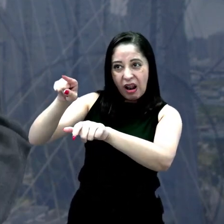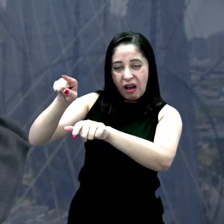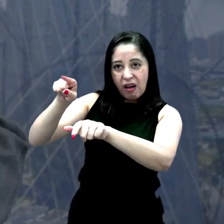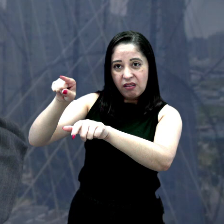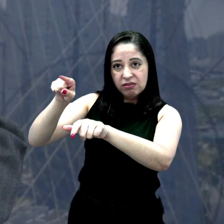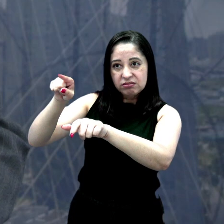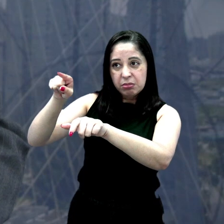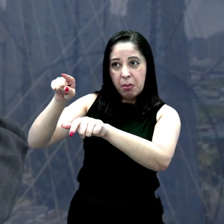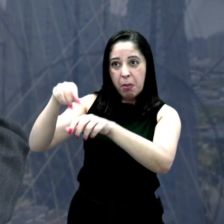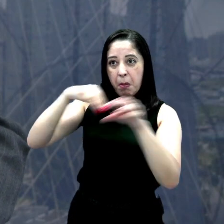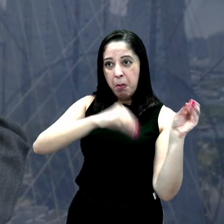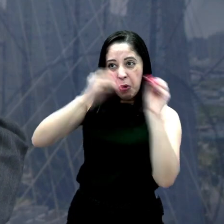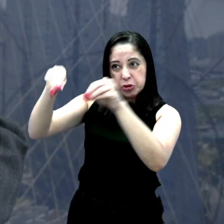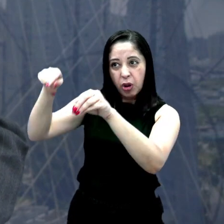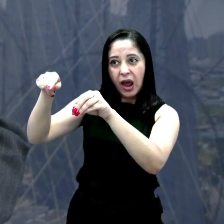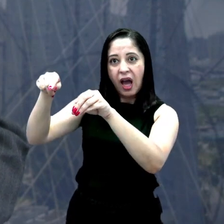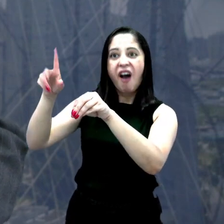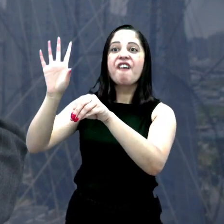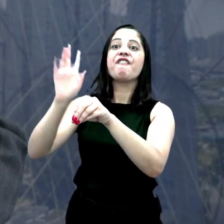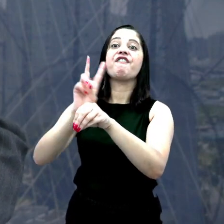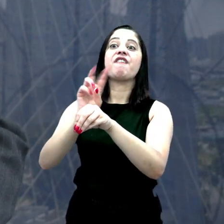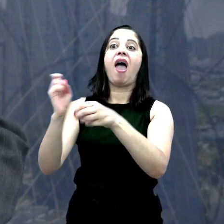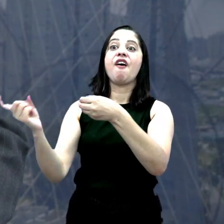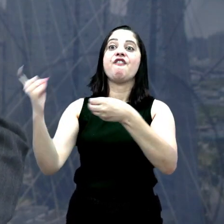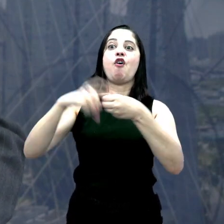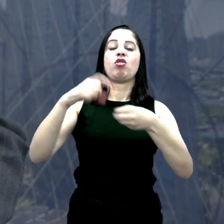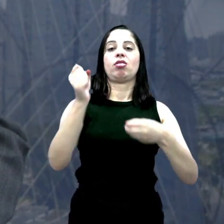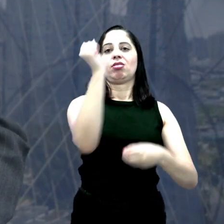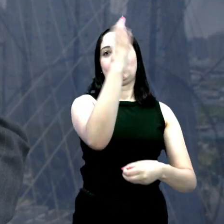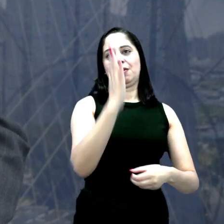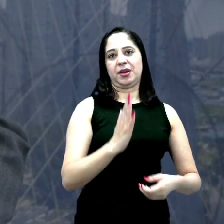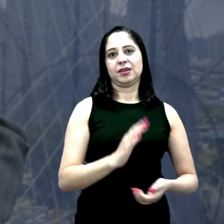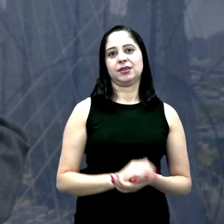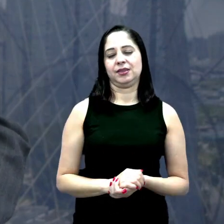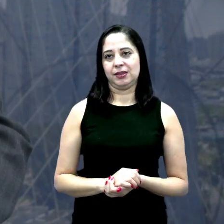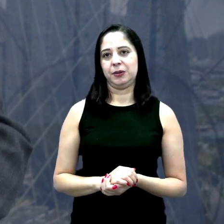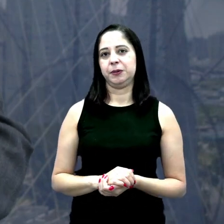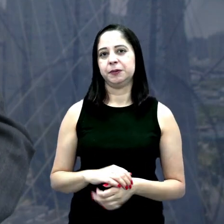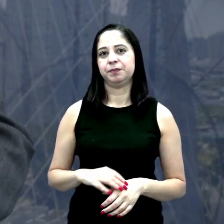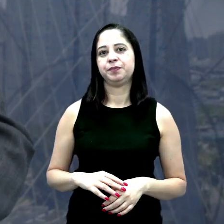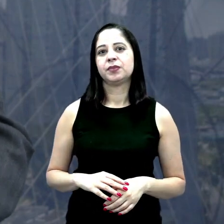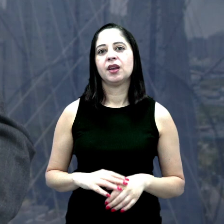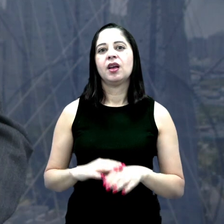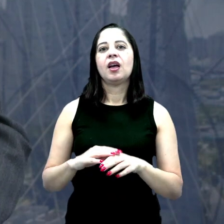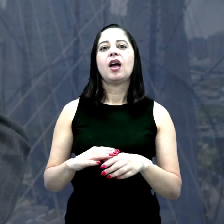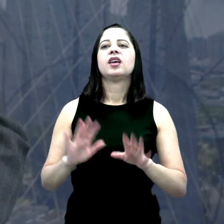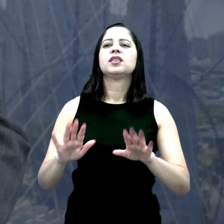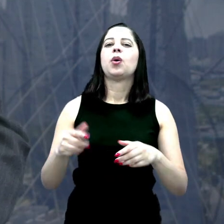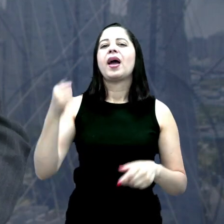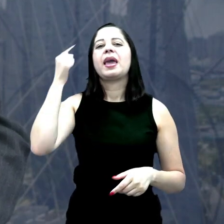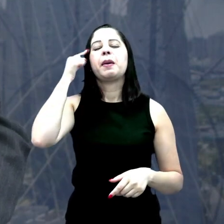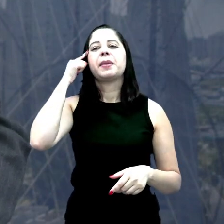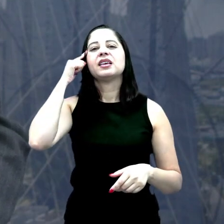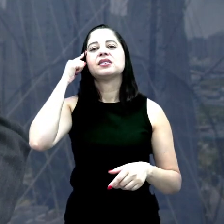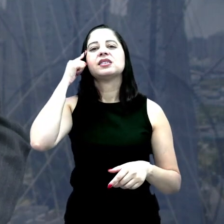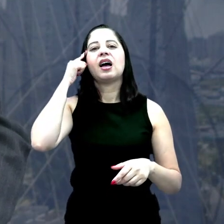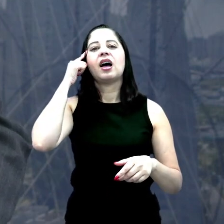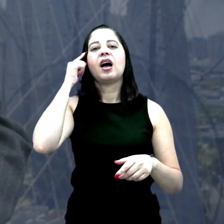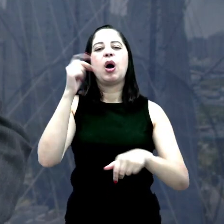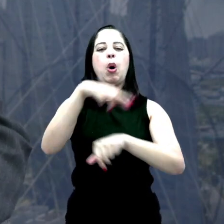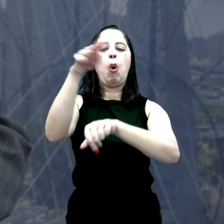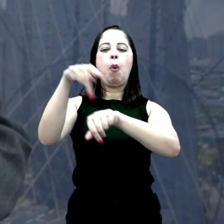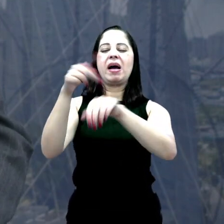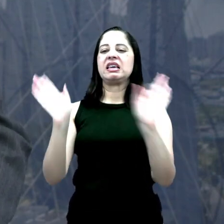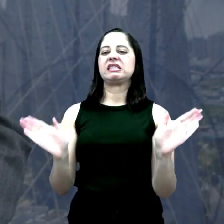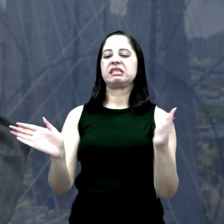mudou, né? A gente tem estrutura para isso. E quando a gente fala, tem que fechar as porteiras ou ter muito rigor,